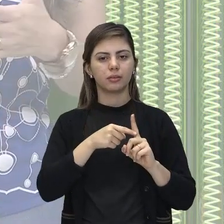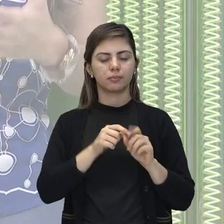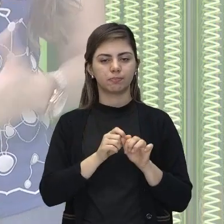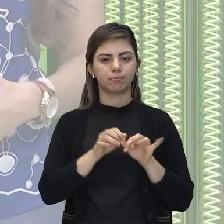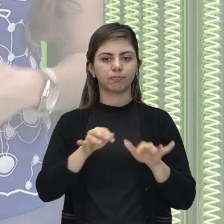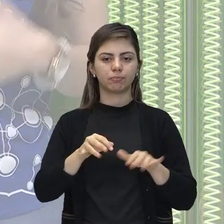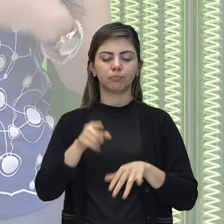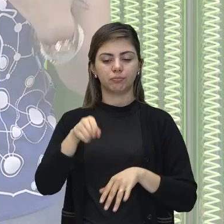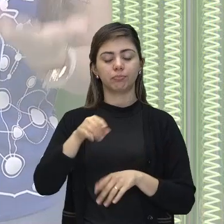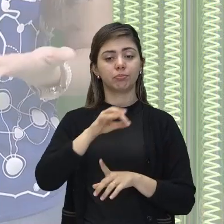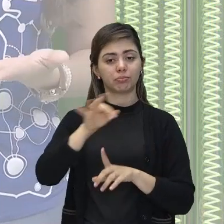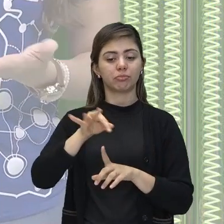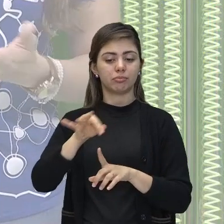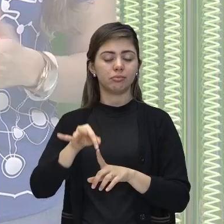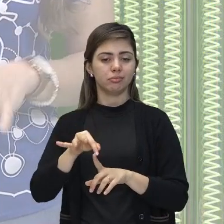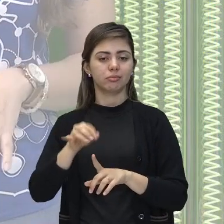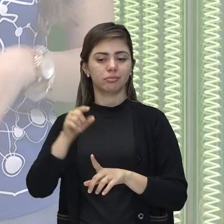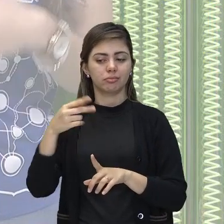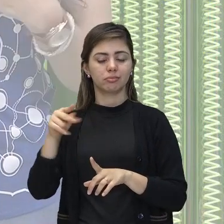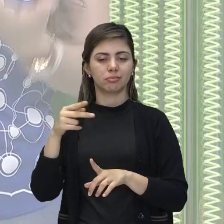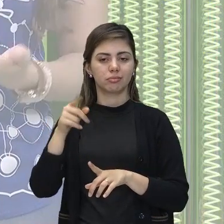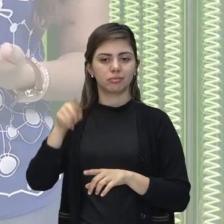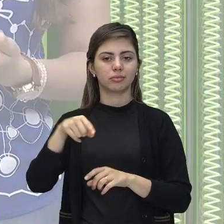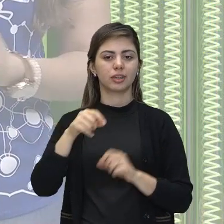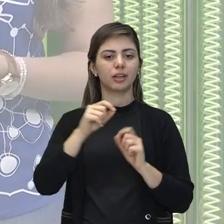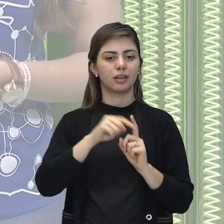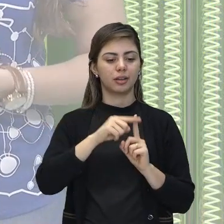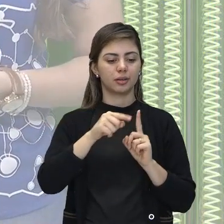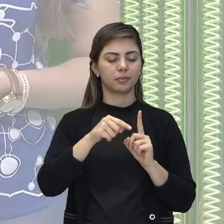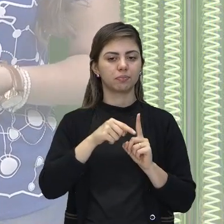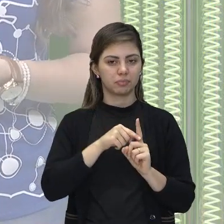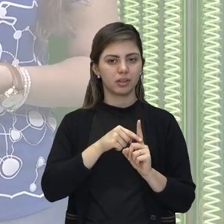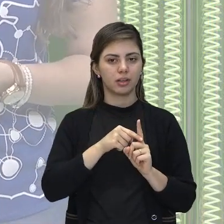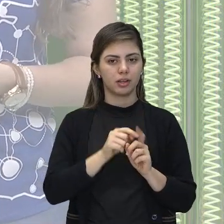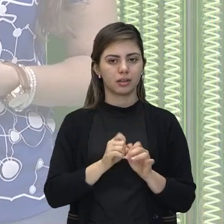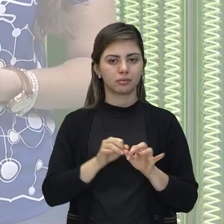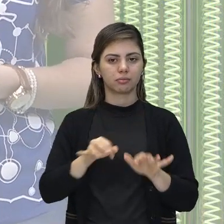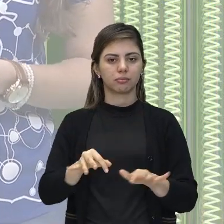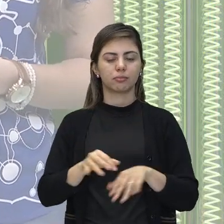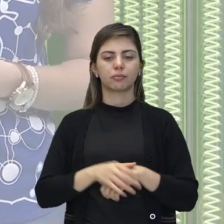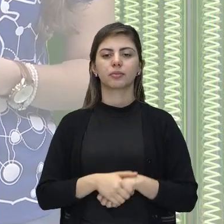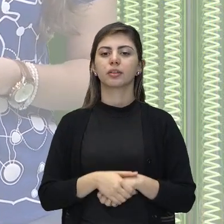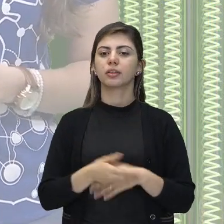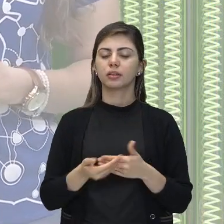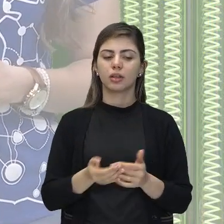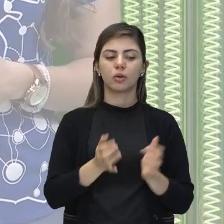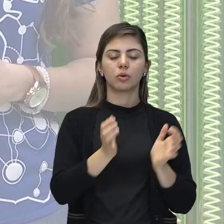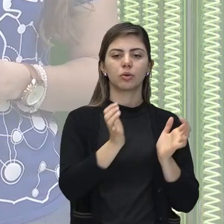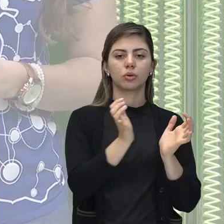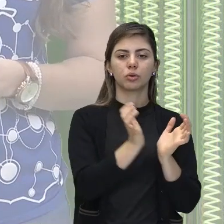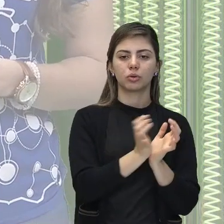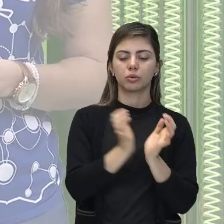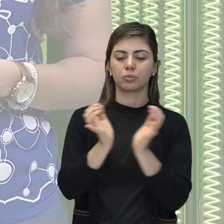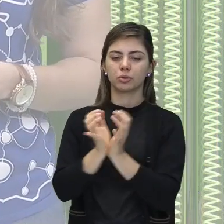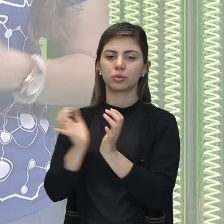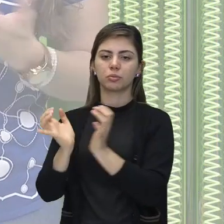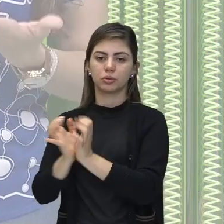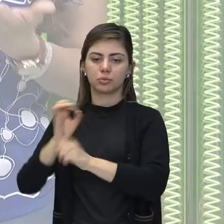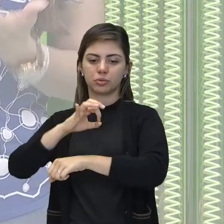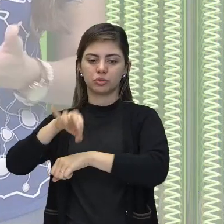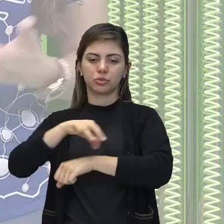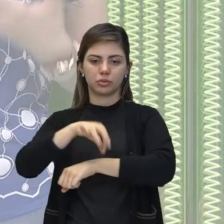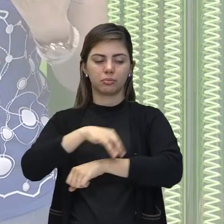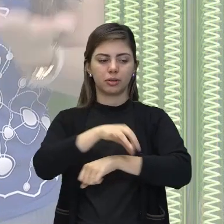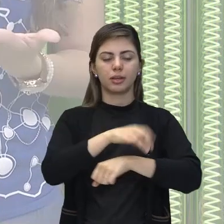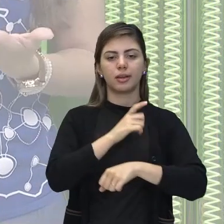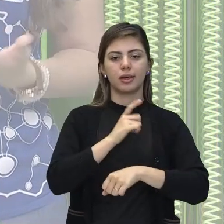a função dela é reproduzir para ter mais abelhas, né? Cada colmeia apresenta apenas uma rainha, daí a